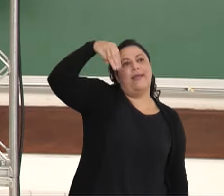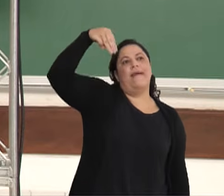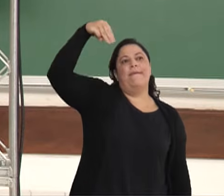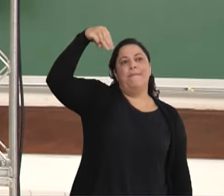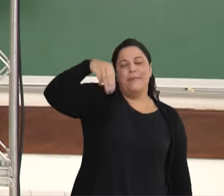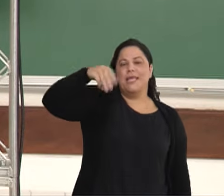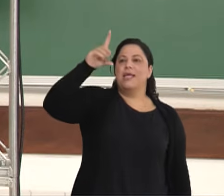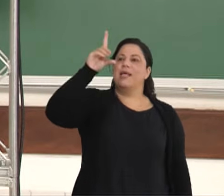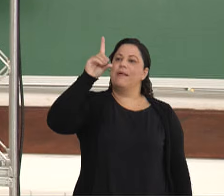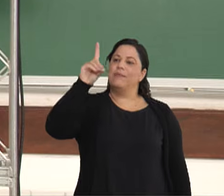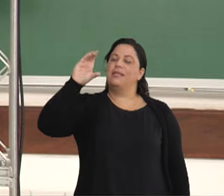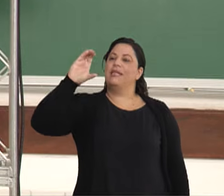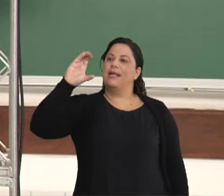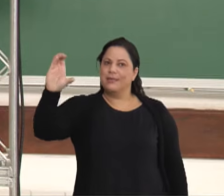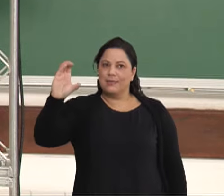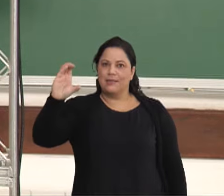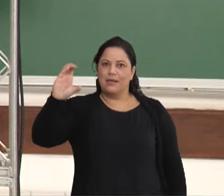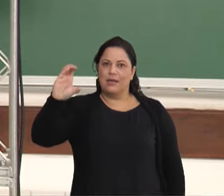gota d'água.